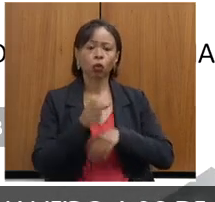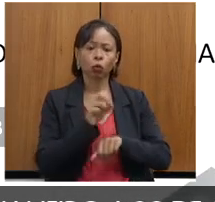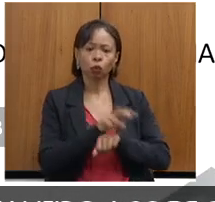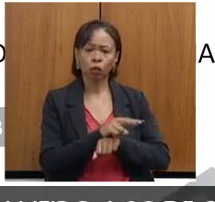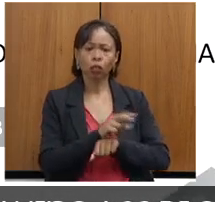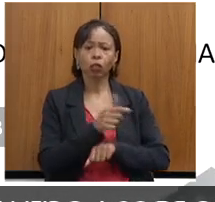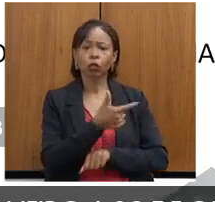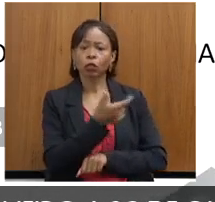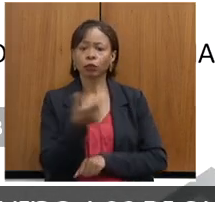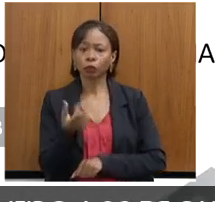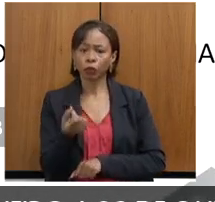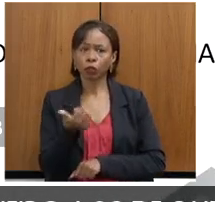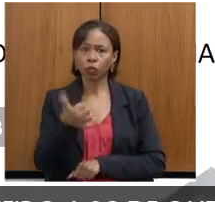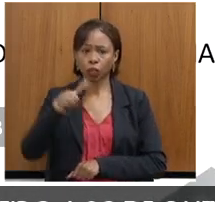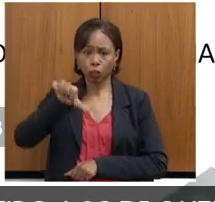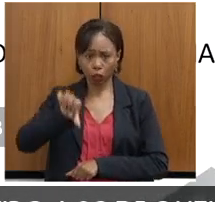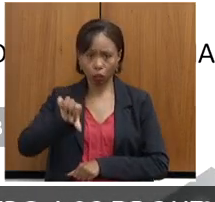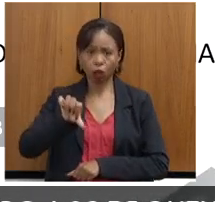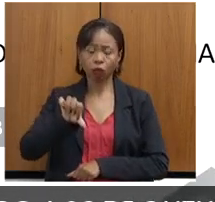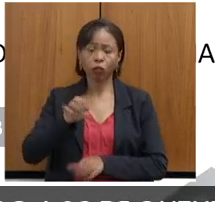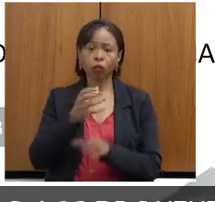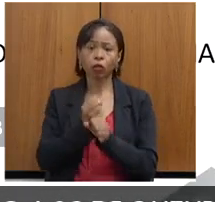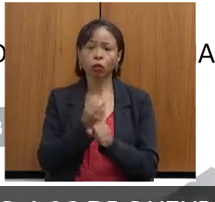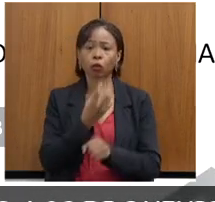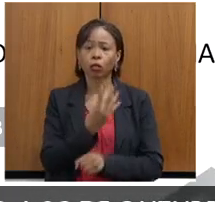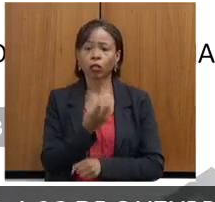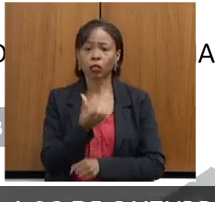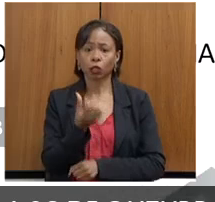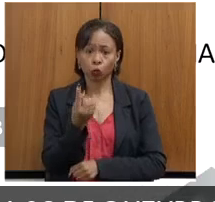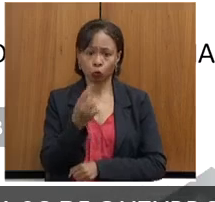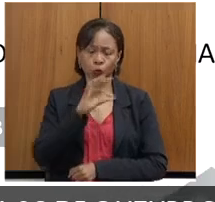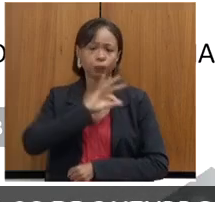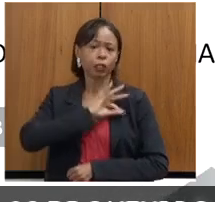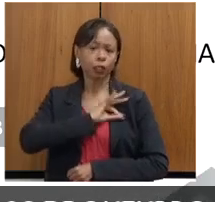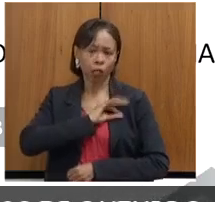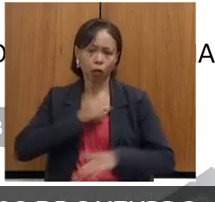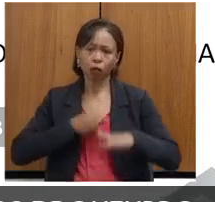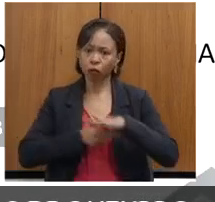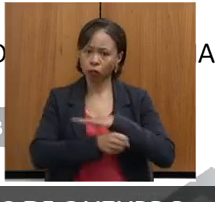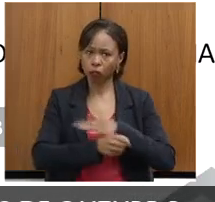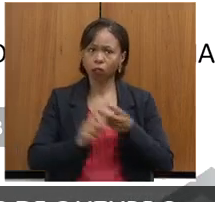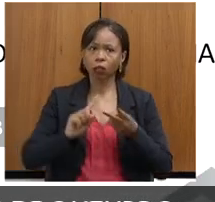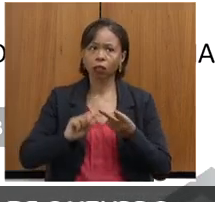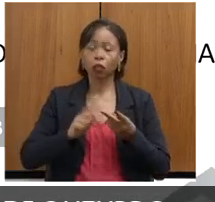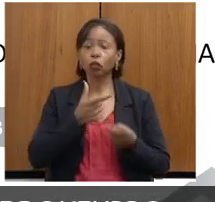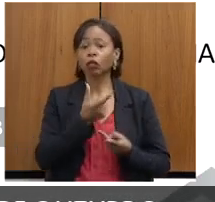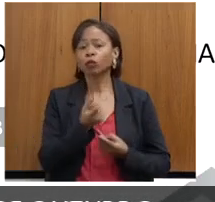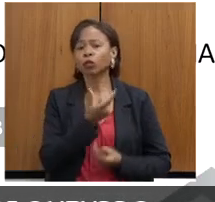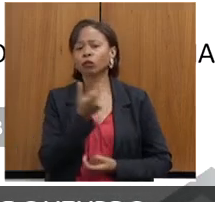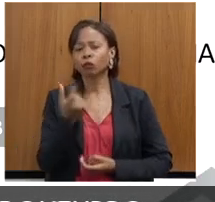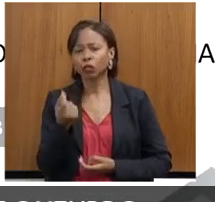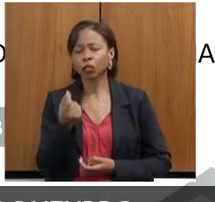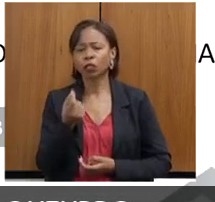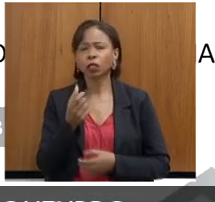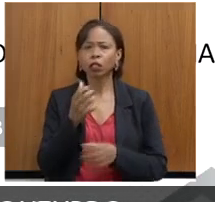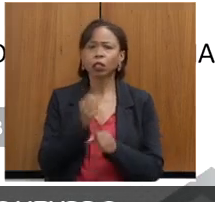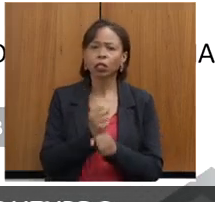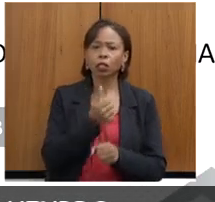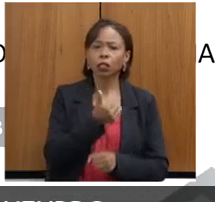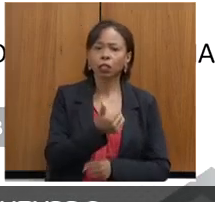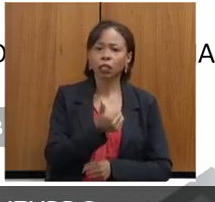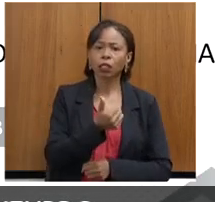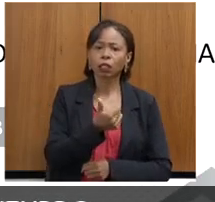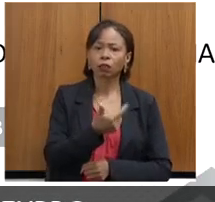2019 tivemos o ingresso de 461 policiais em 2020 tivemos de cento e